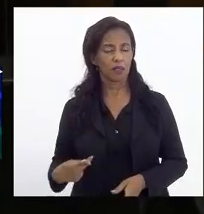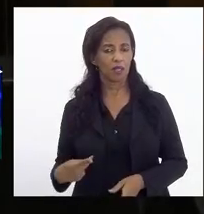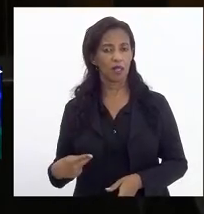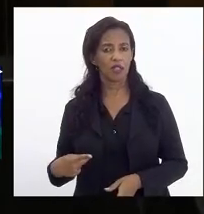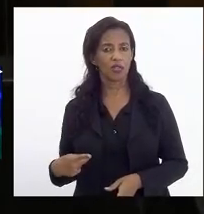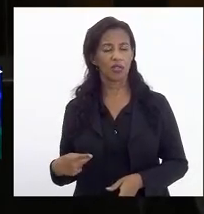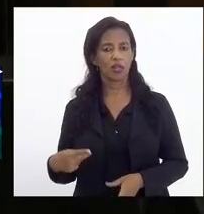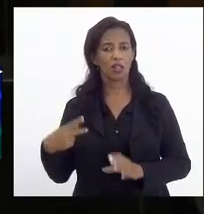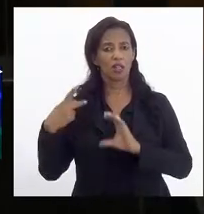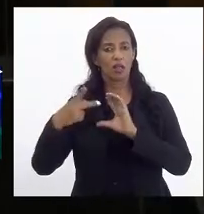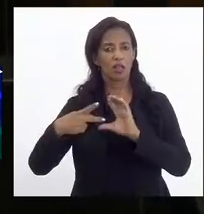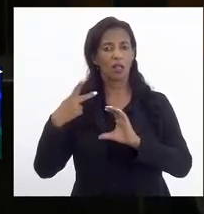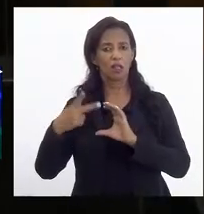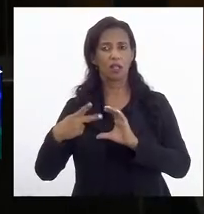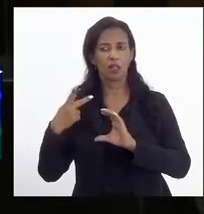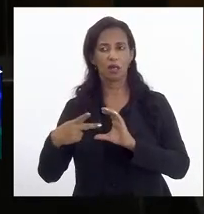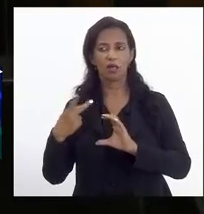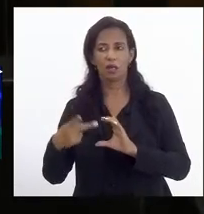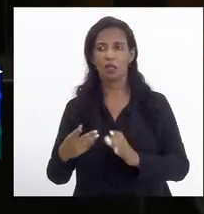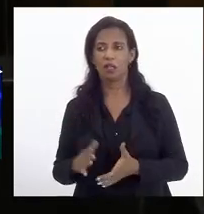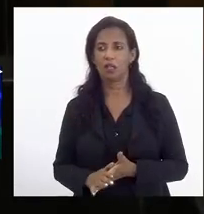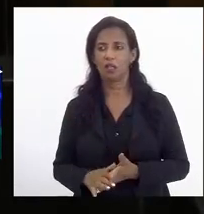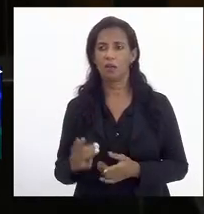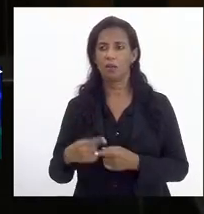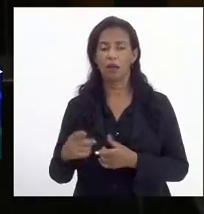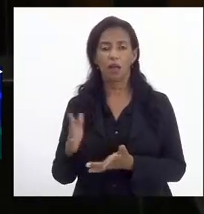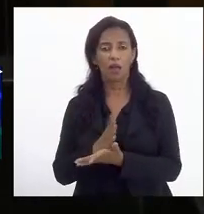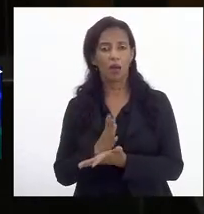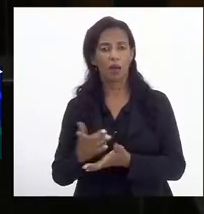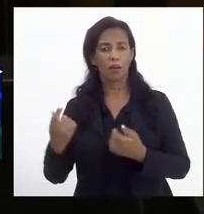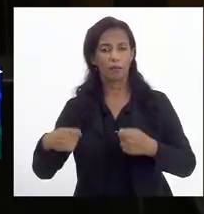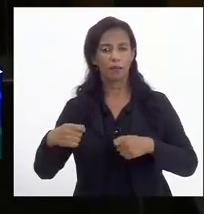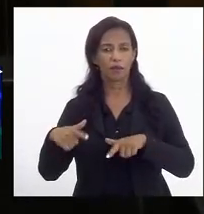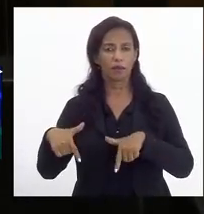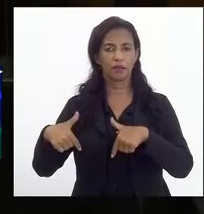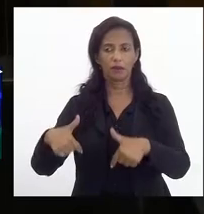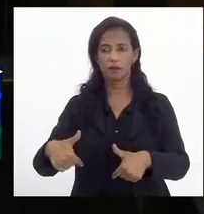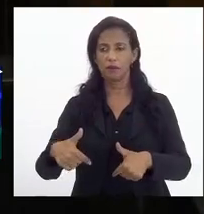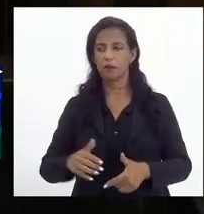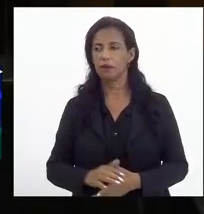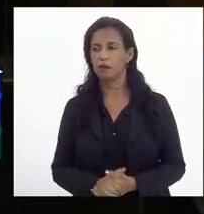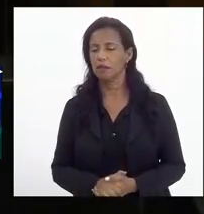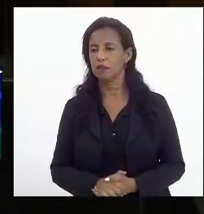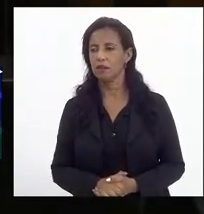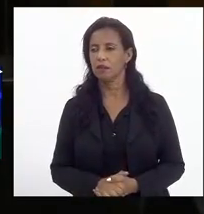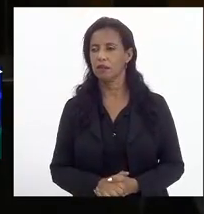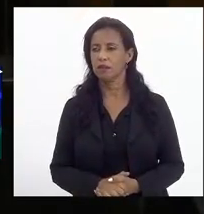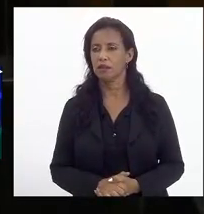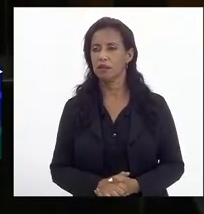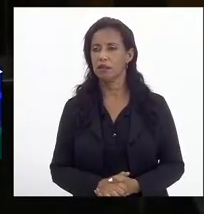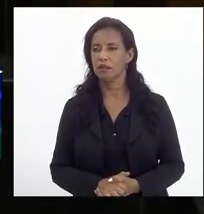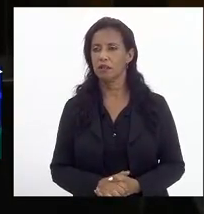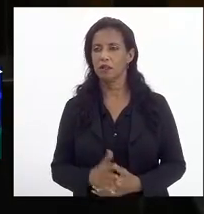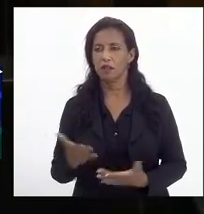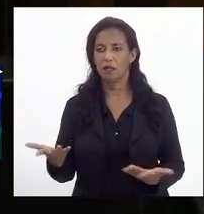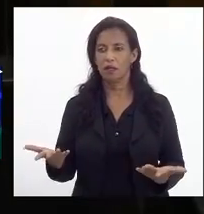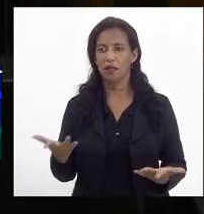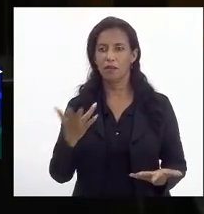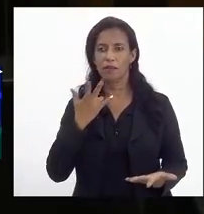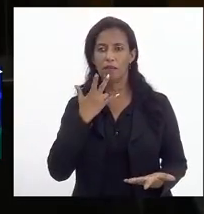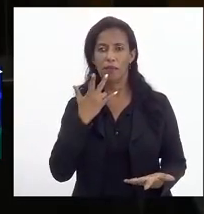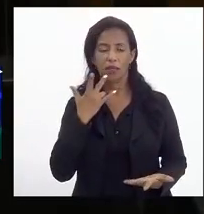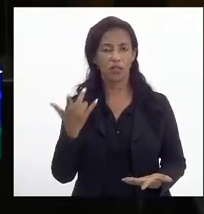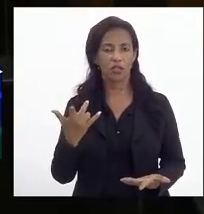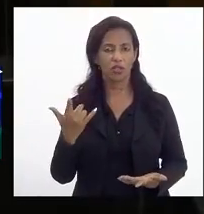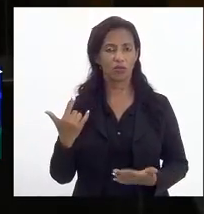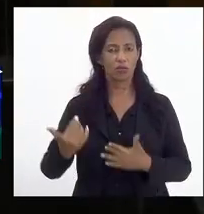Câmara Municipal do Rio nós três colega Deputado Carlo Caiado alguma coisa tem que ser feita aquela que repetir mil nenhum parlamentar deve ser desprovido